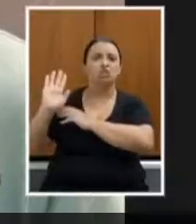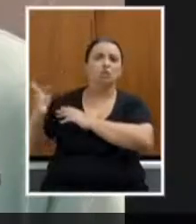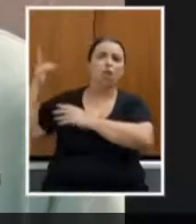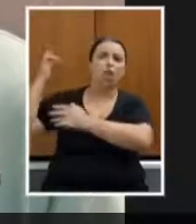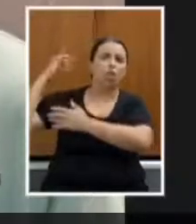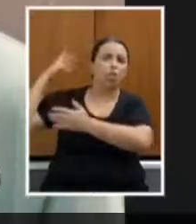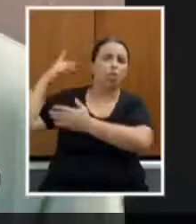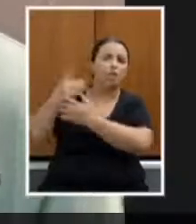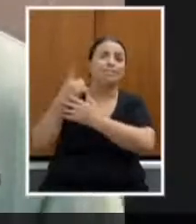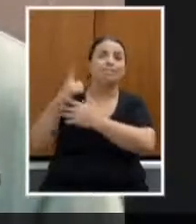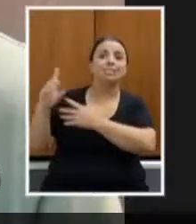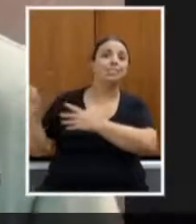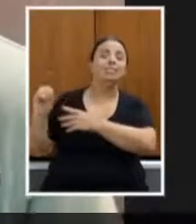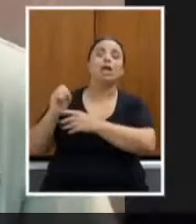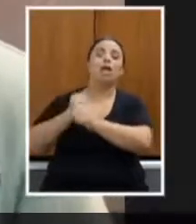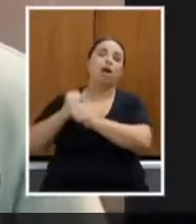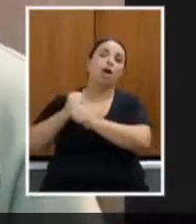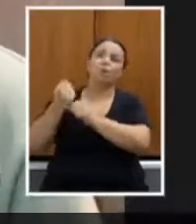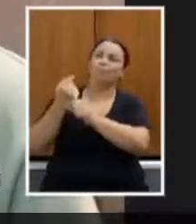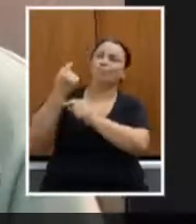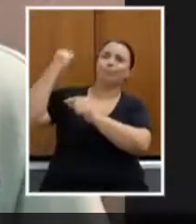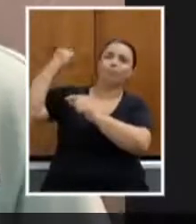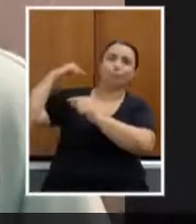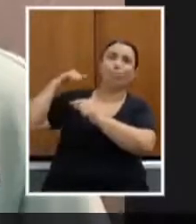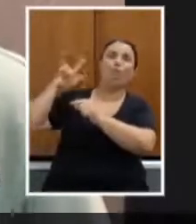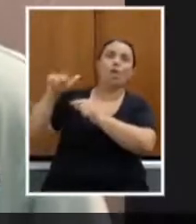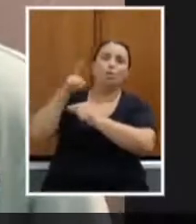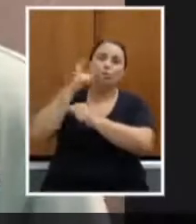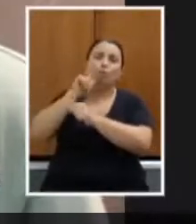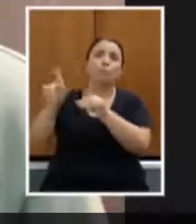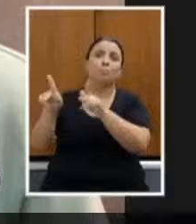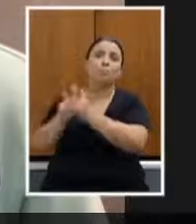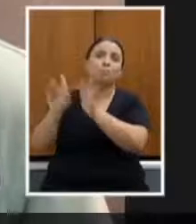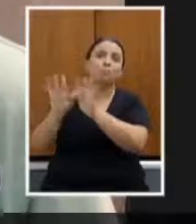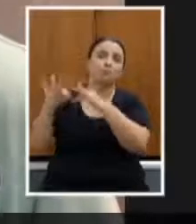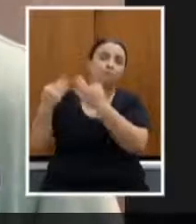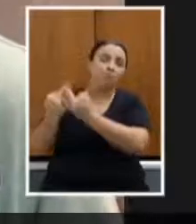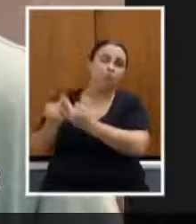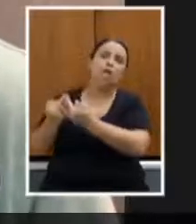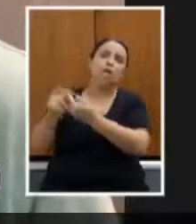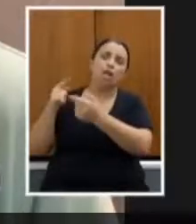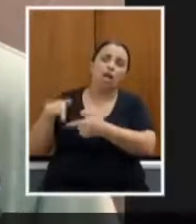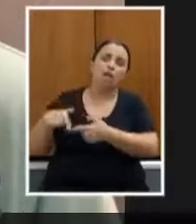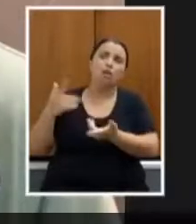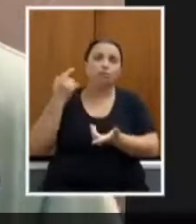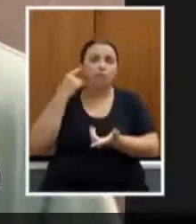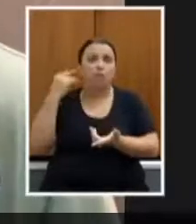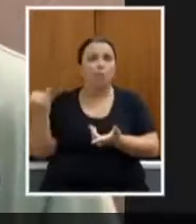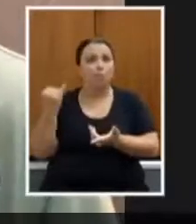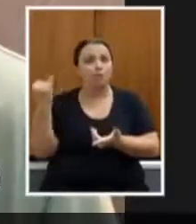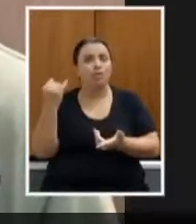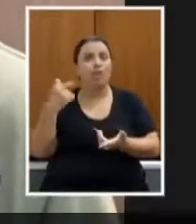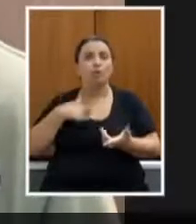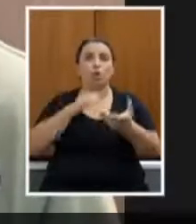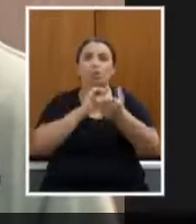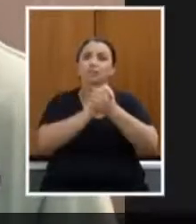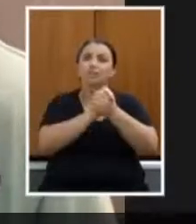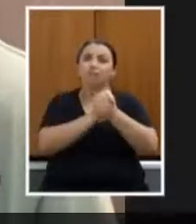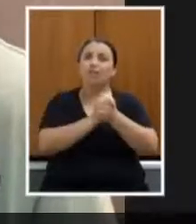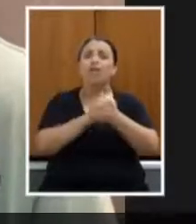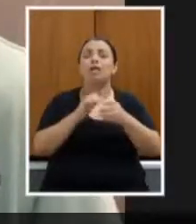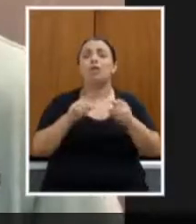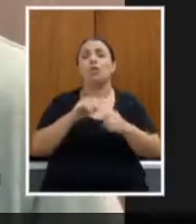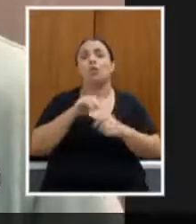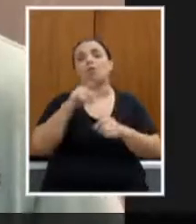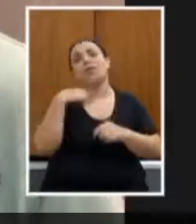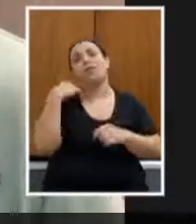familiares. Então, foi uma conquista das mais importantes. Eu quero aqui saudar muito especial aí os vereadores João Pedro e também Mão Branca, que